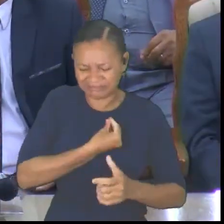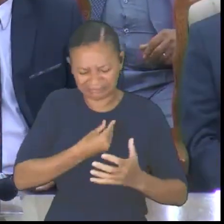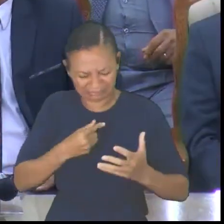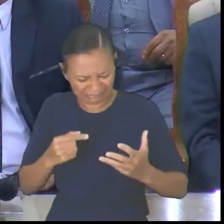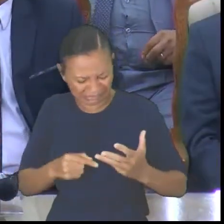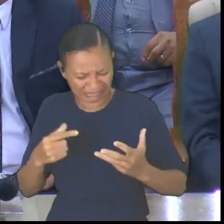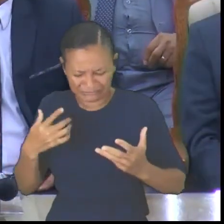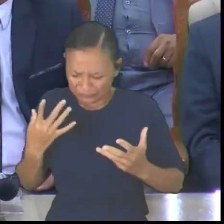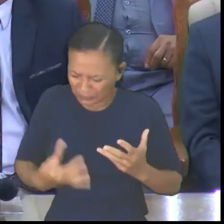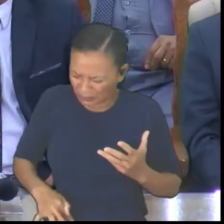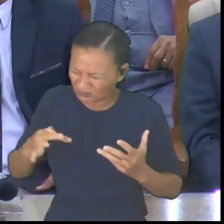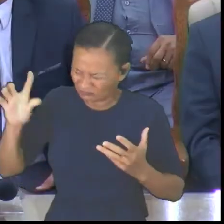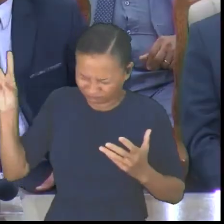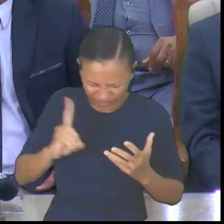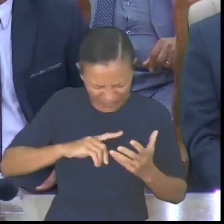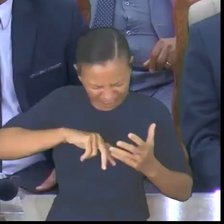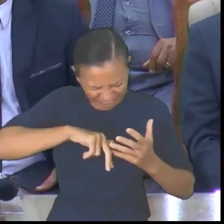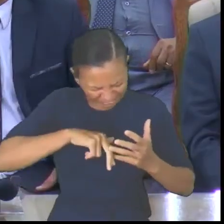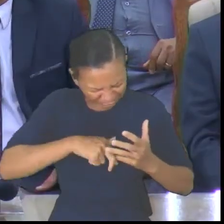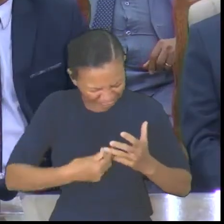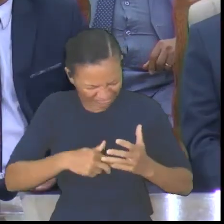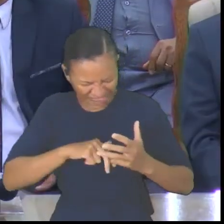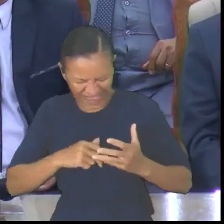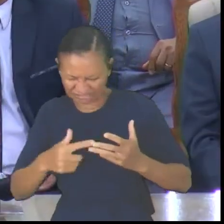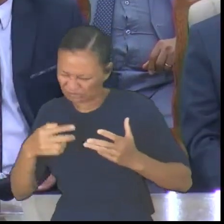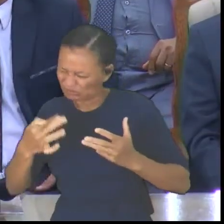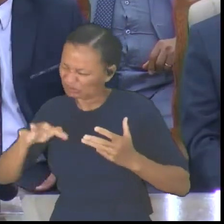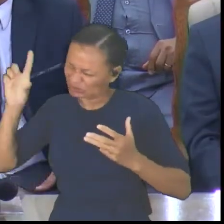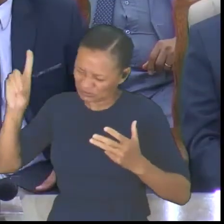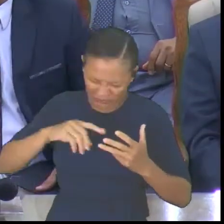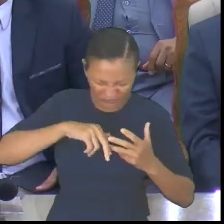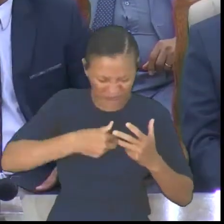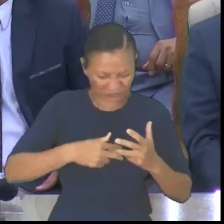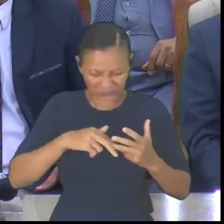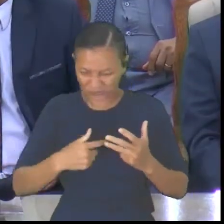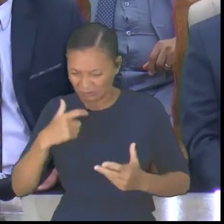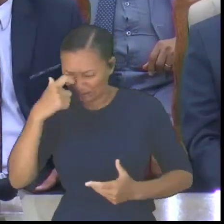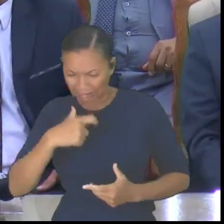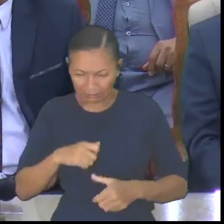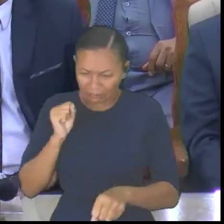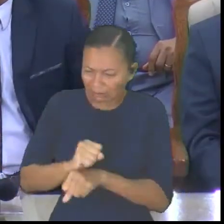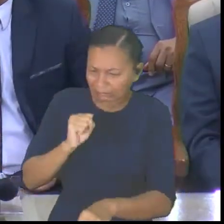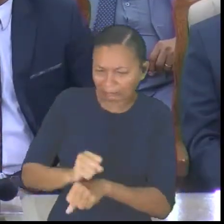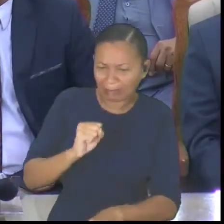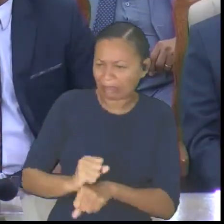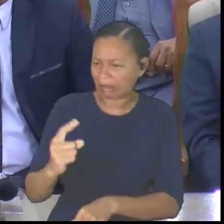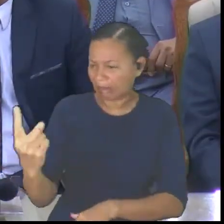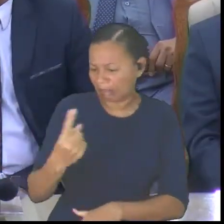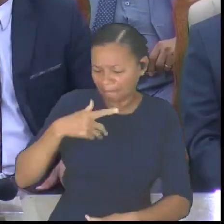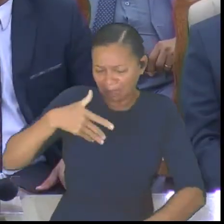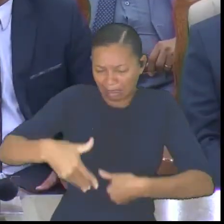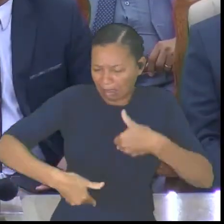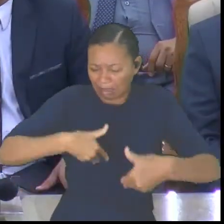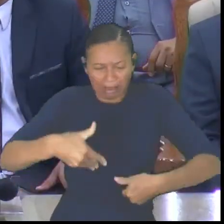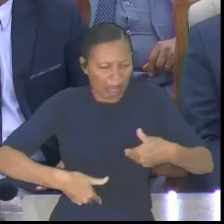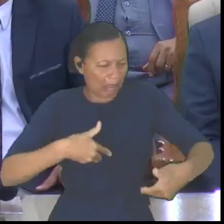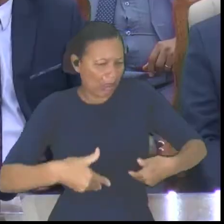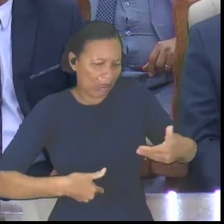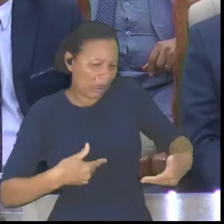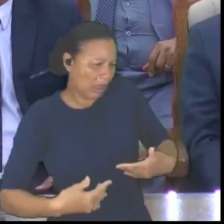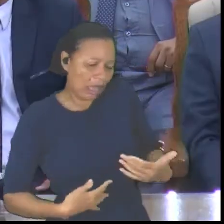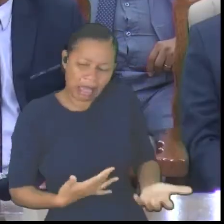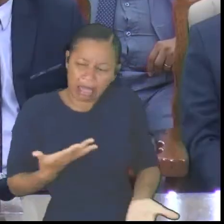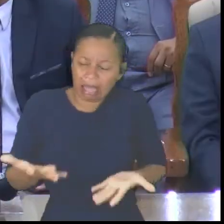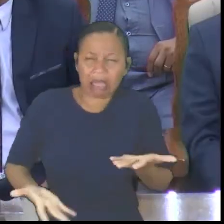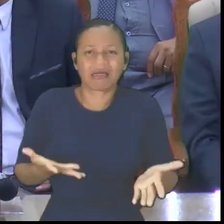mais doíam. Quem serve não pode esperar ser carregado como as pessoas querem